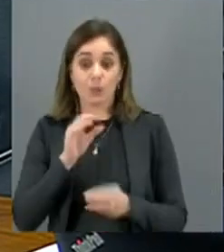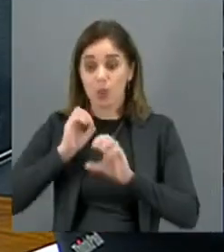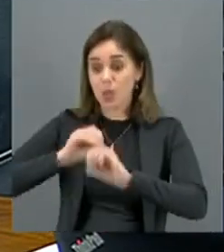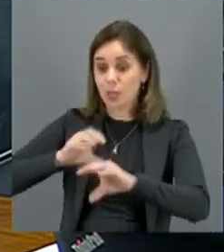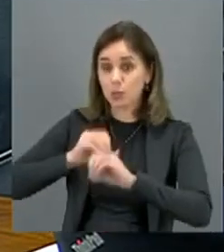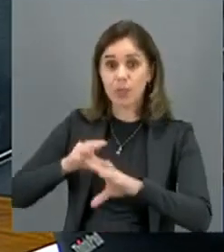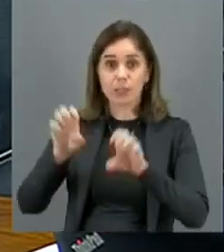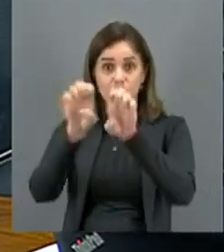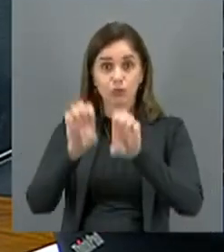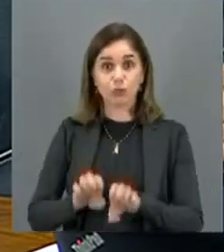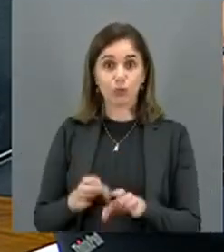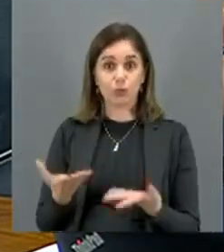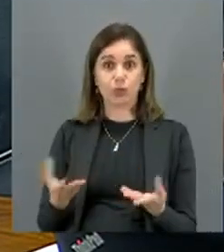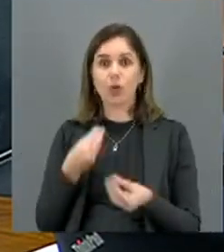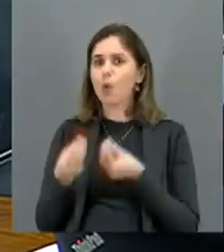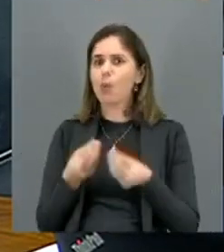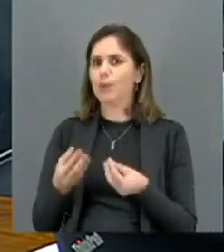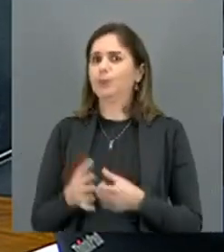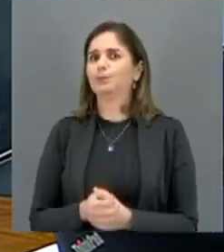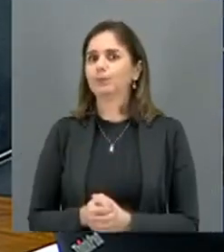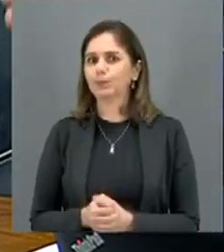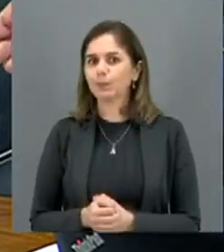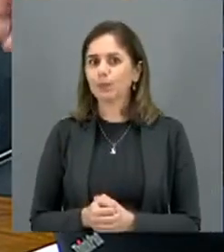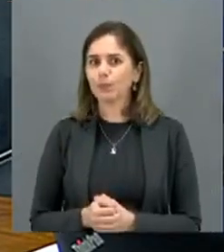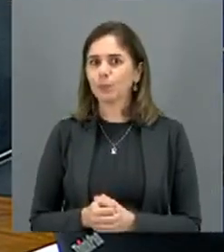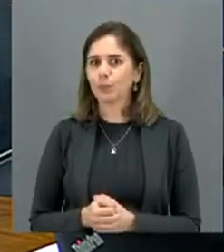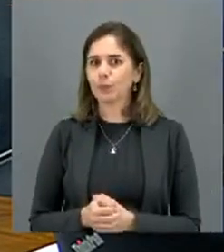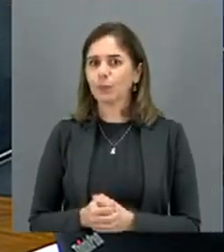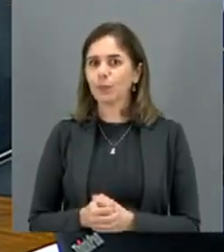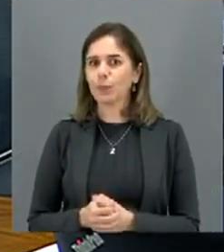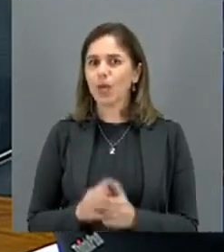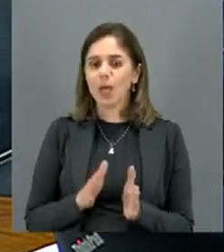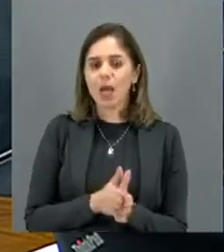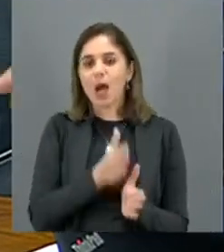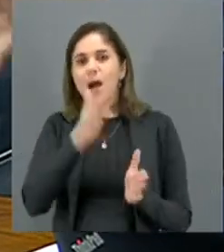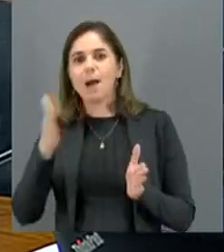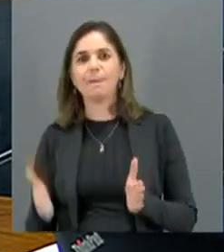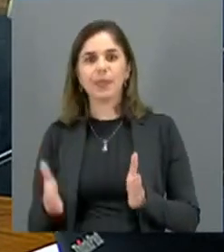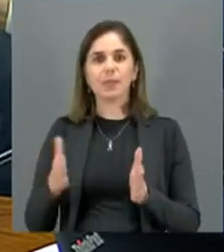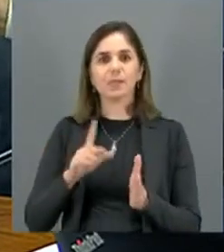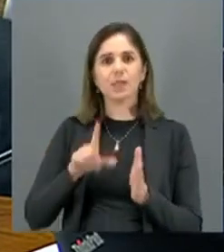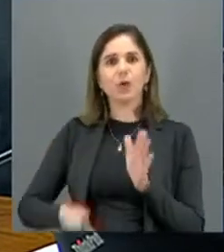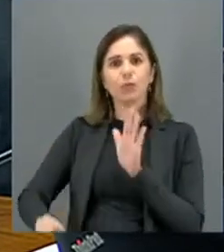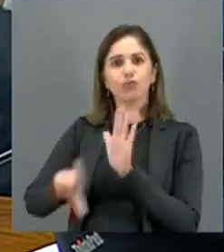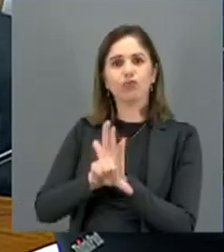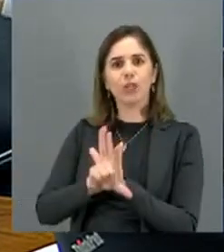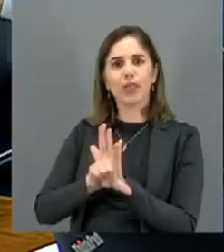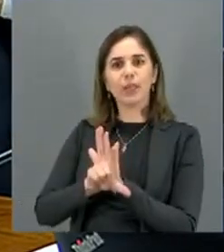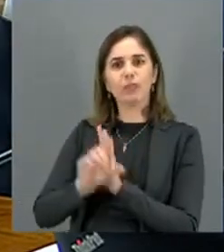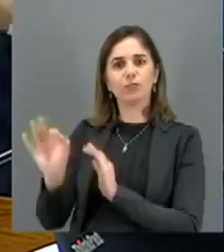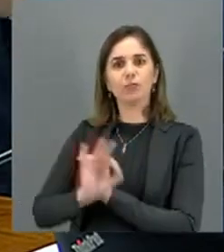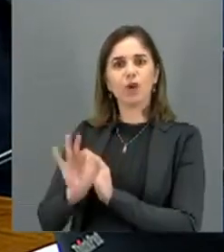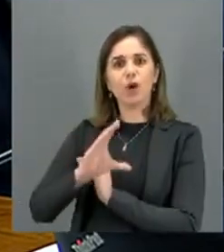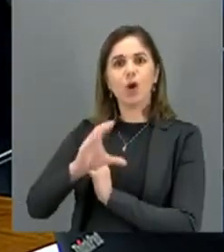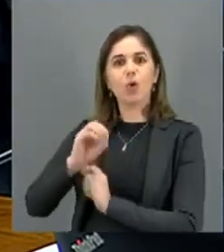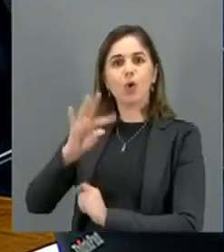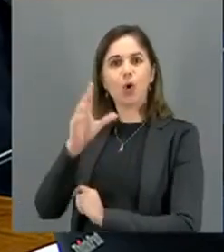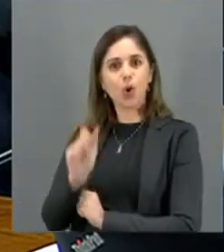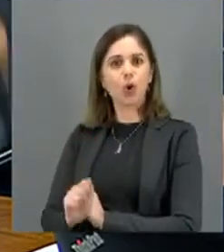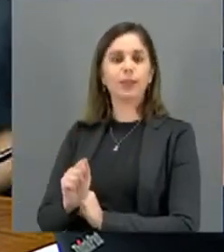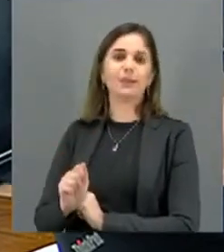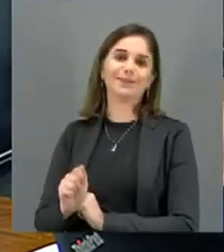um projeto que trata da ampliação da lei de cotas nos concursos públicos. O relatório está aí, público, de 20%